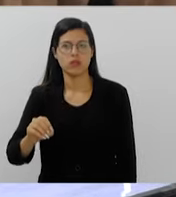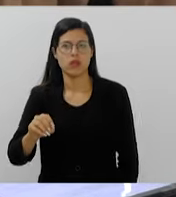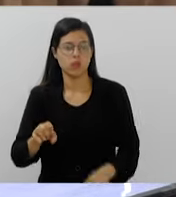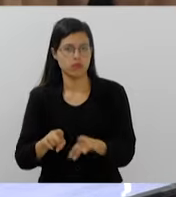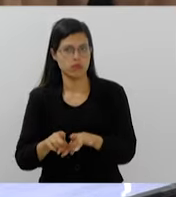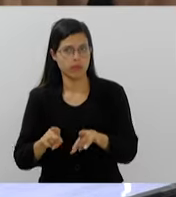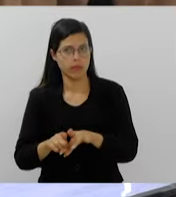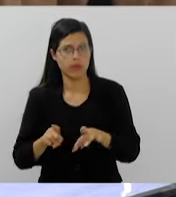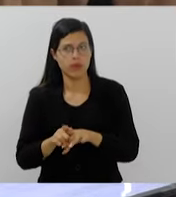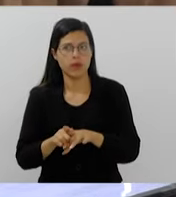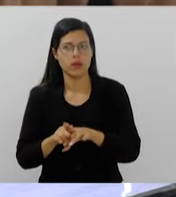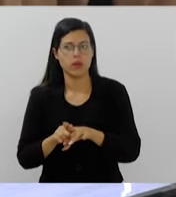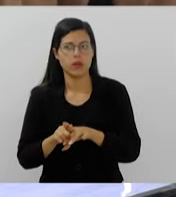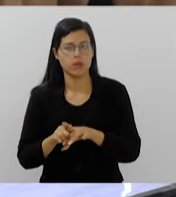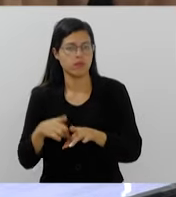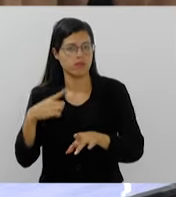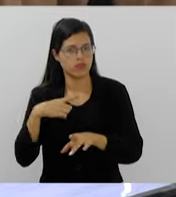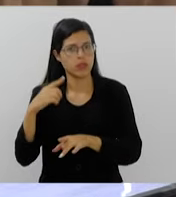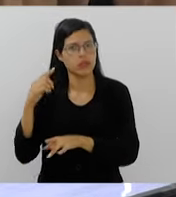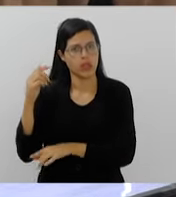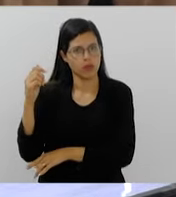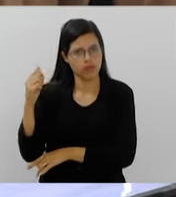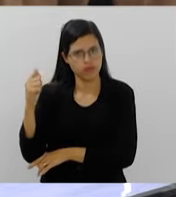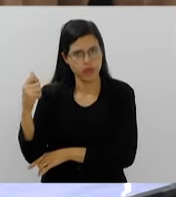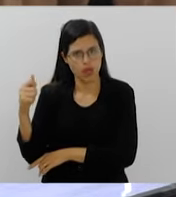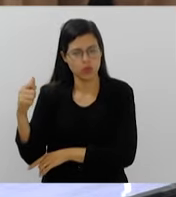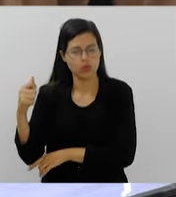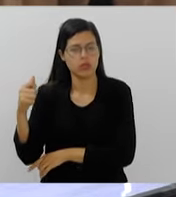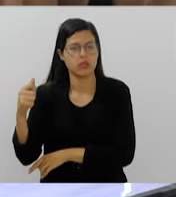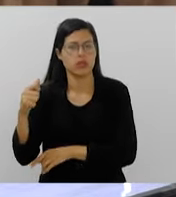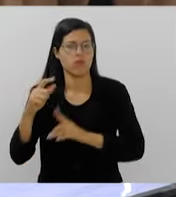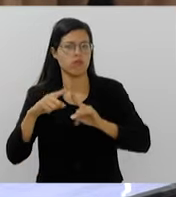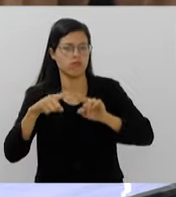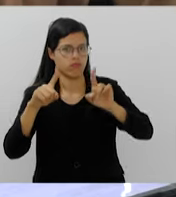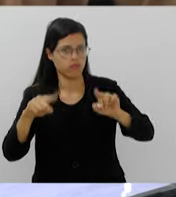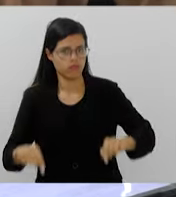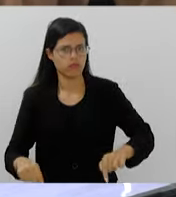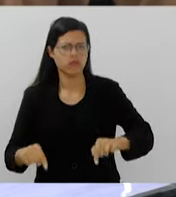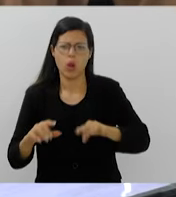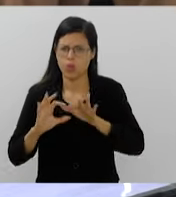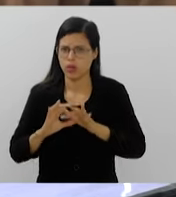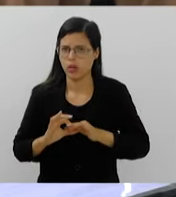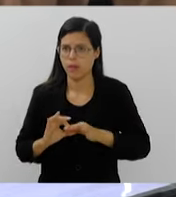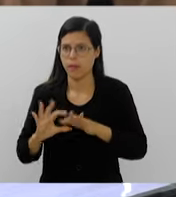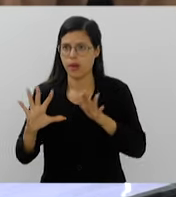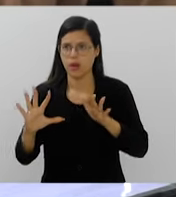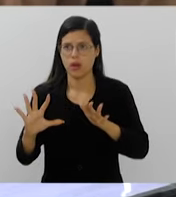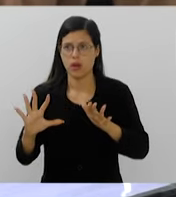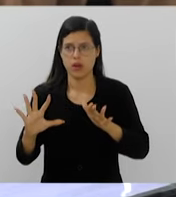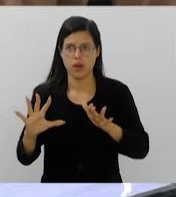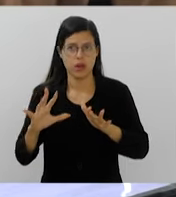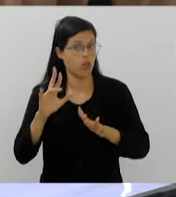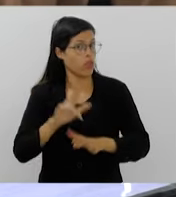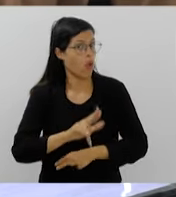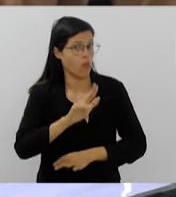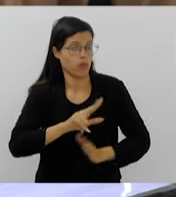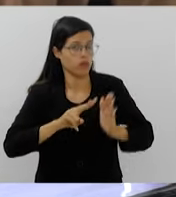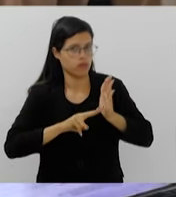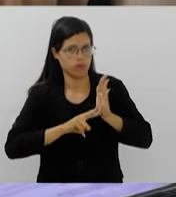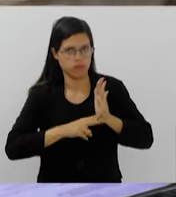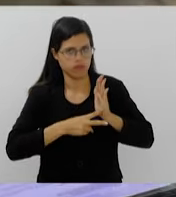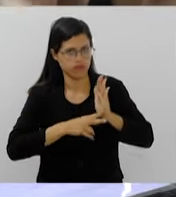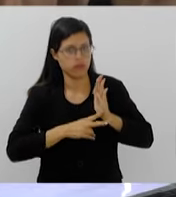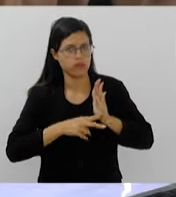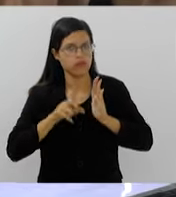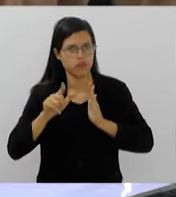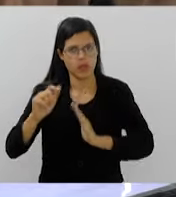é a minha origem, tem uma associação de funcionários que eu autorizei, não é um sindicato, é uma associação,